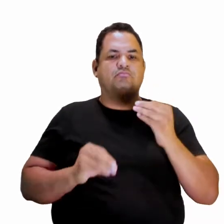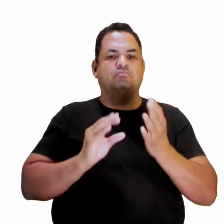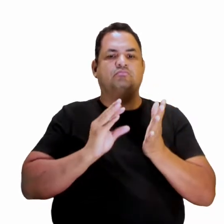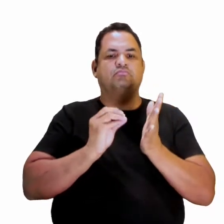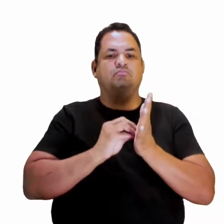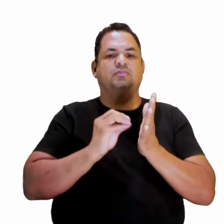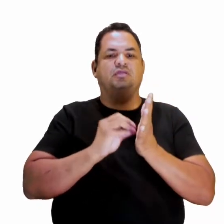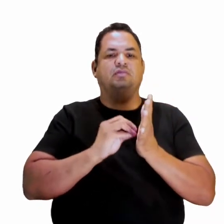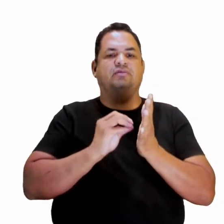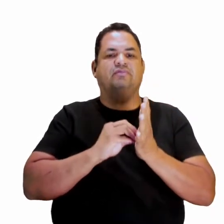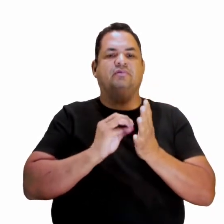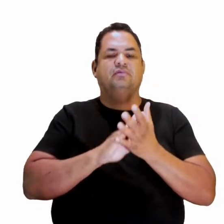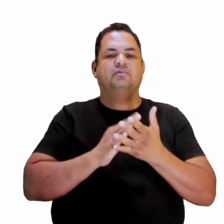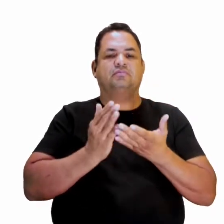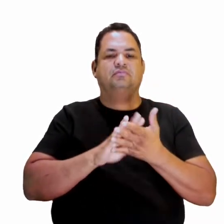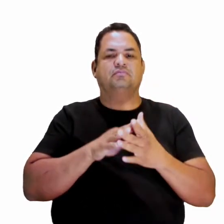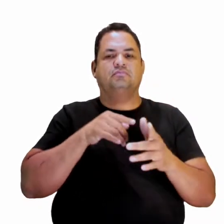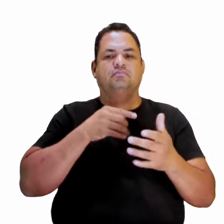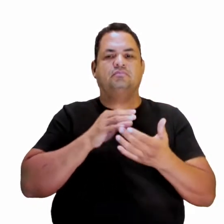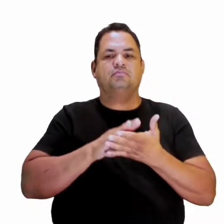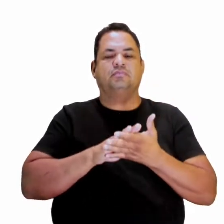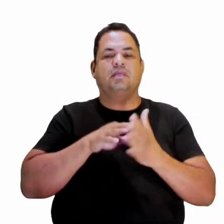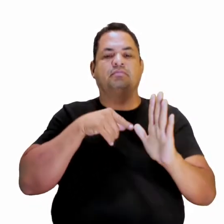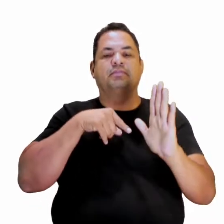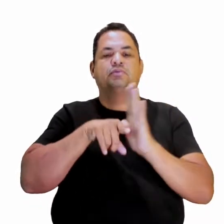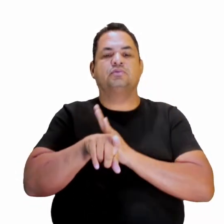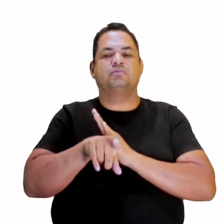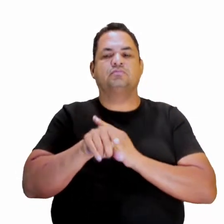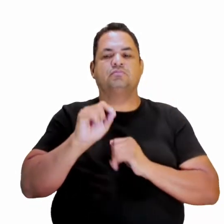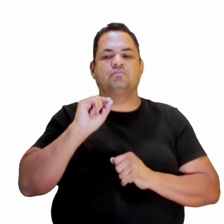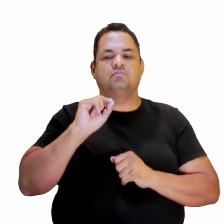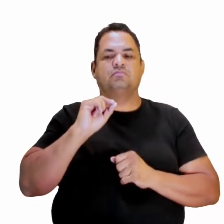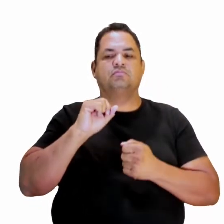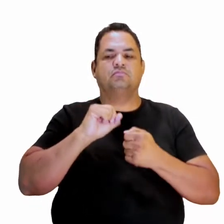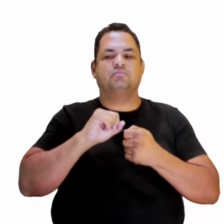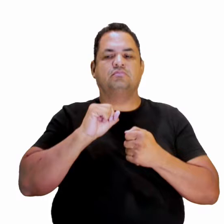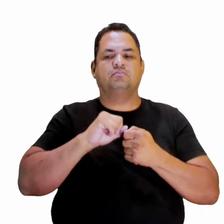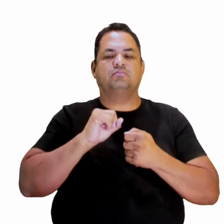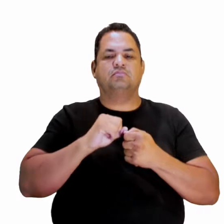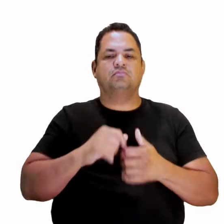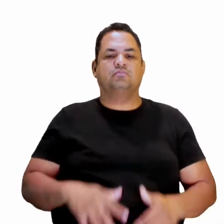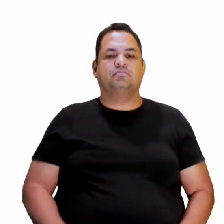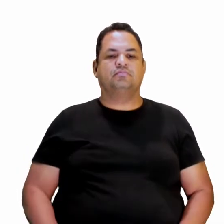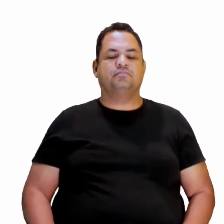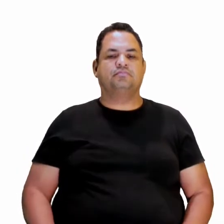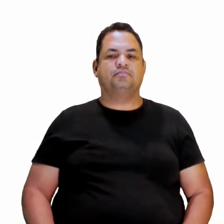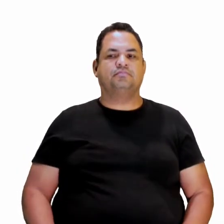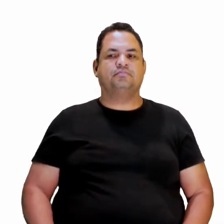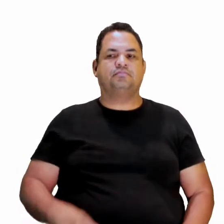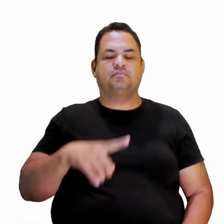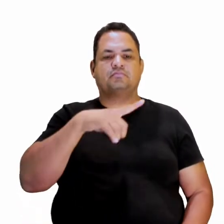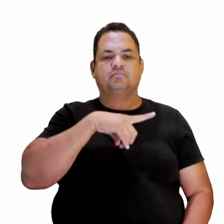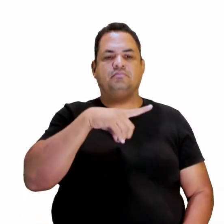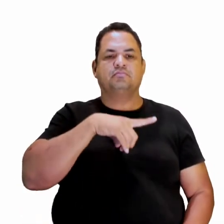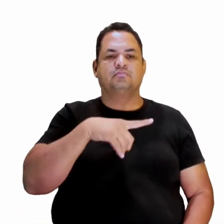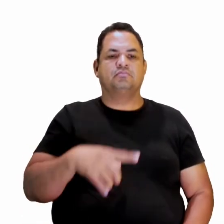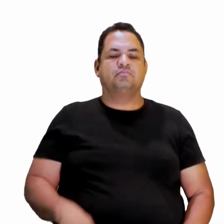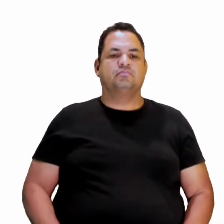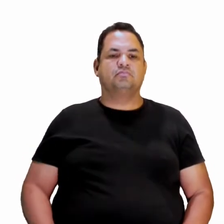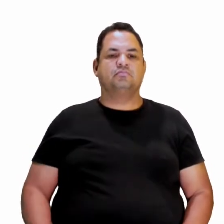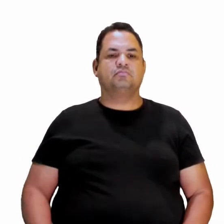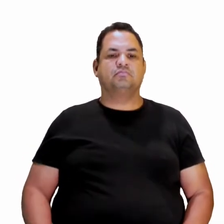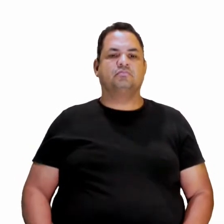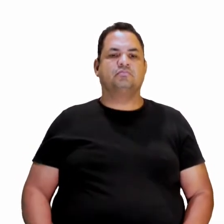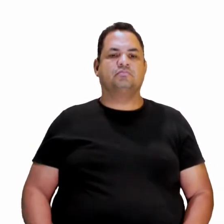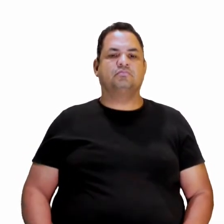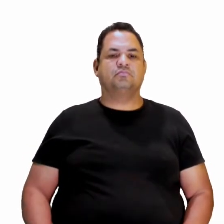to complete the question, aquela pergunta que a gente acabou de fazer? Então, temos aqui, are we